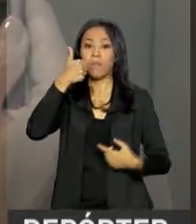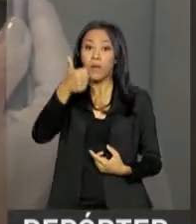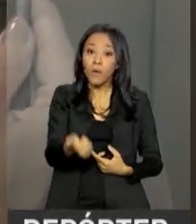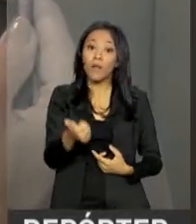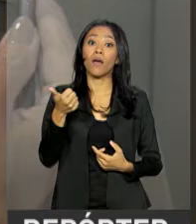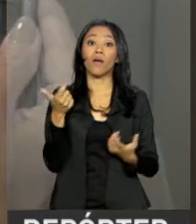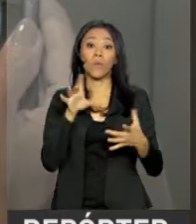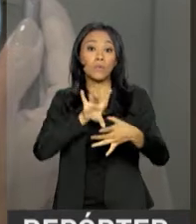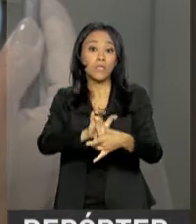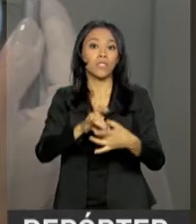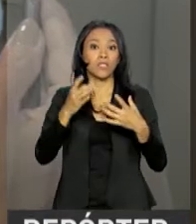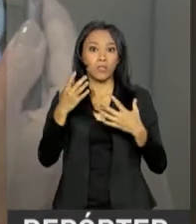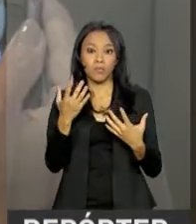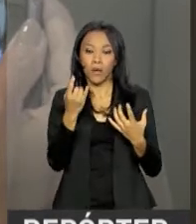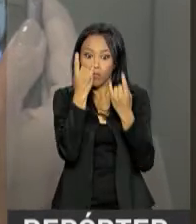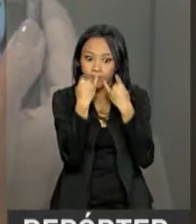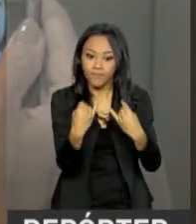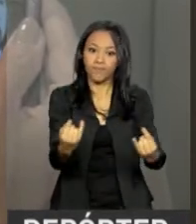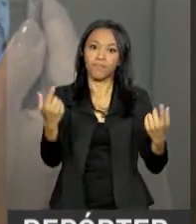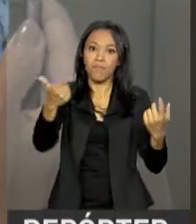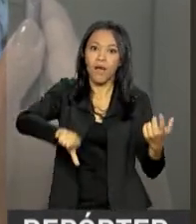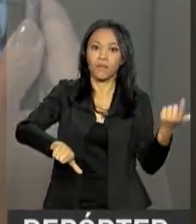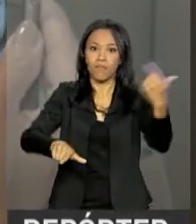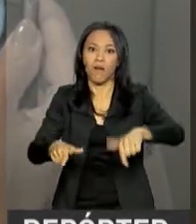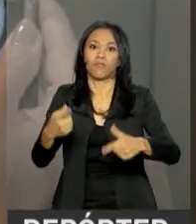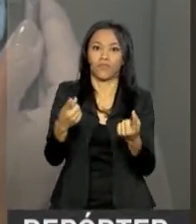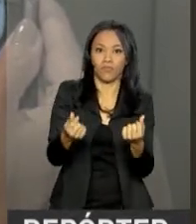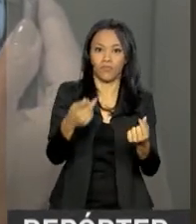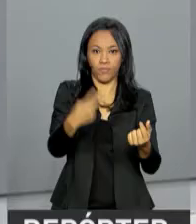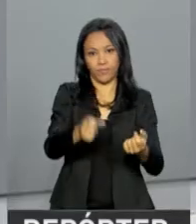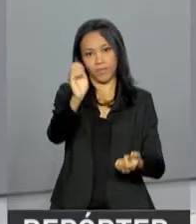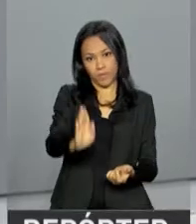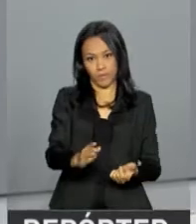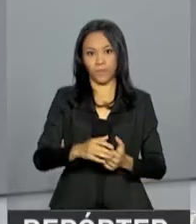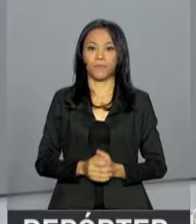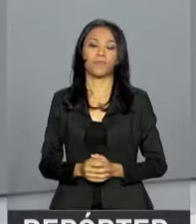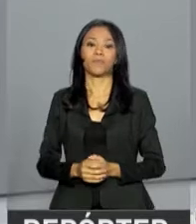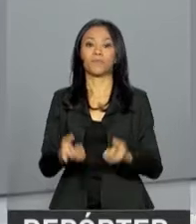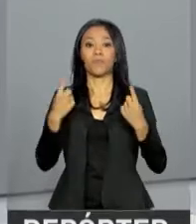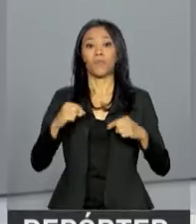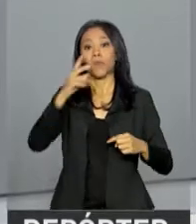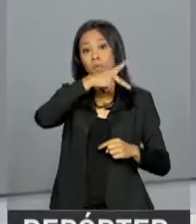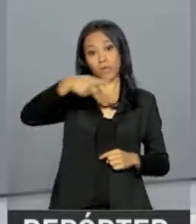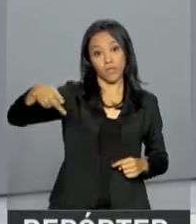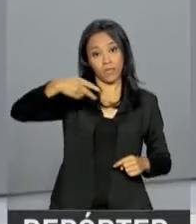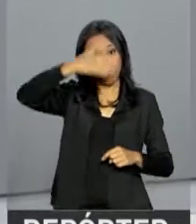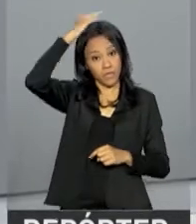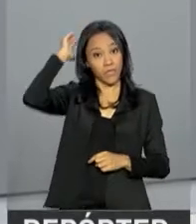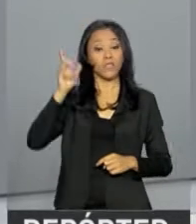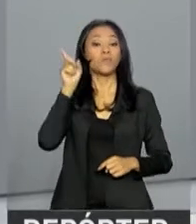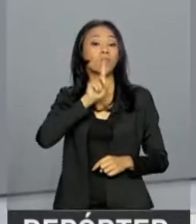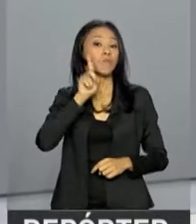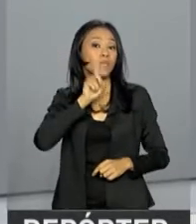de negócios para atrair mais investimentos mais recursos no brasil o presidente dos estados unidos